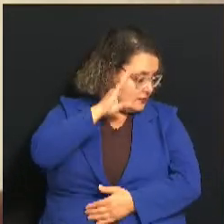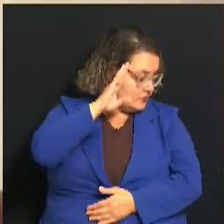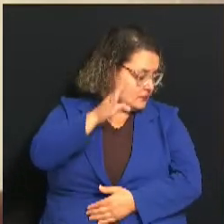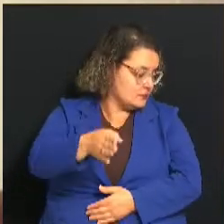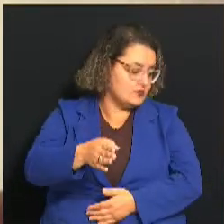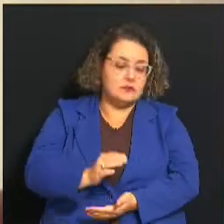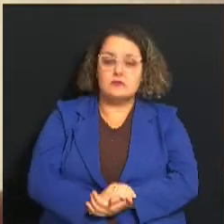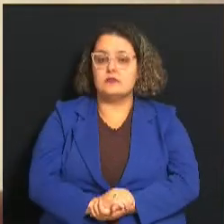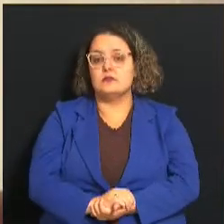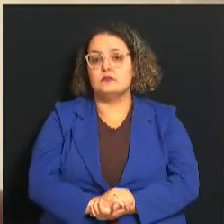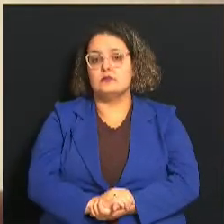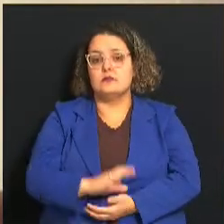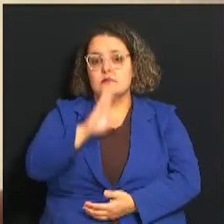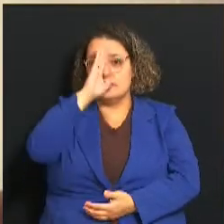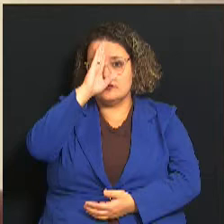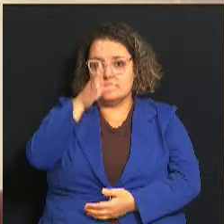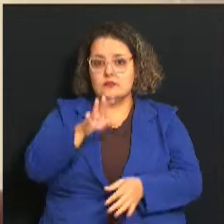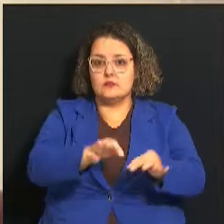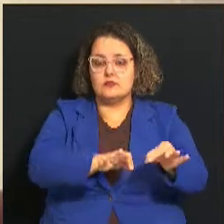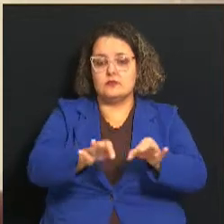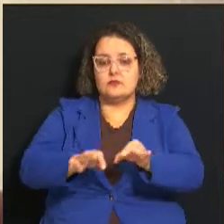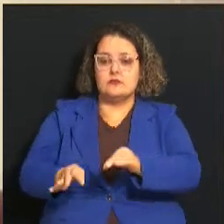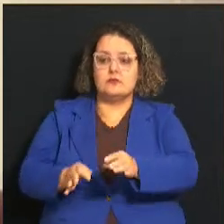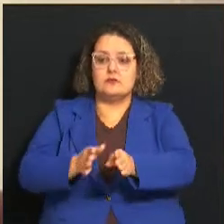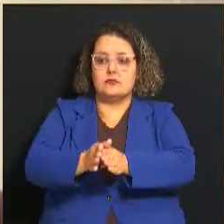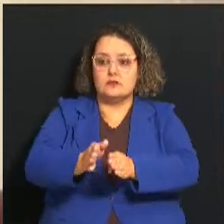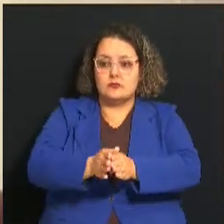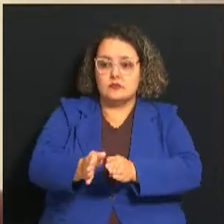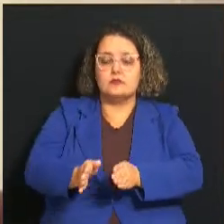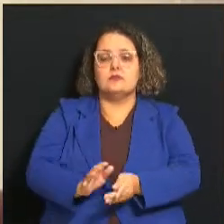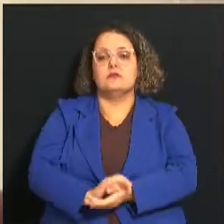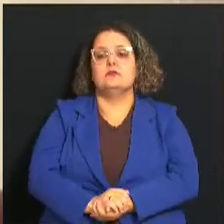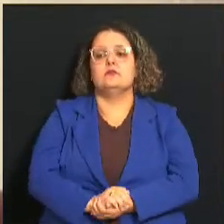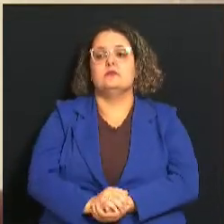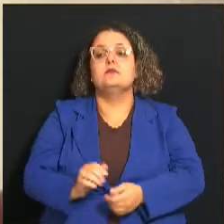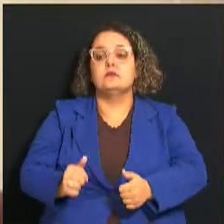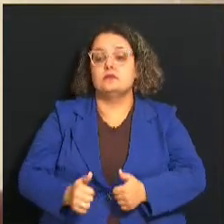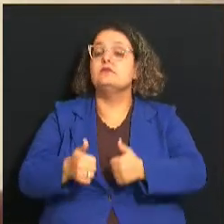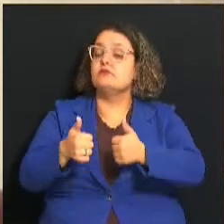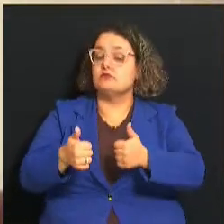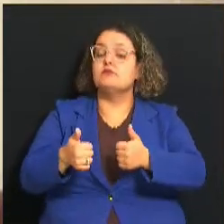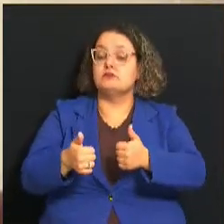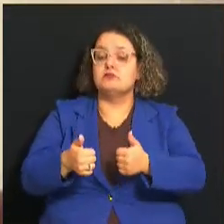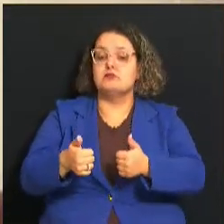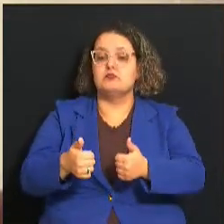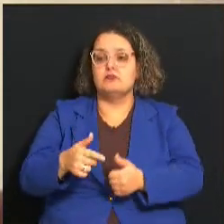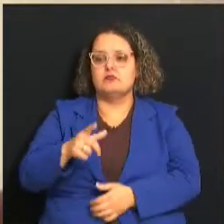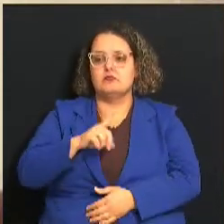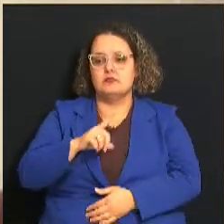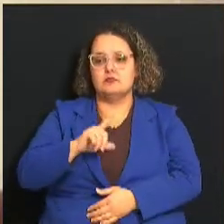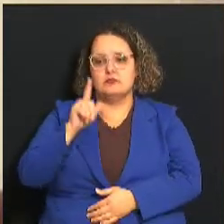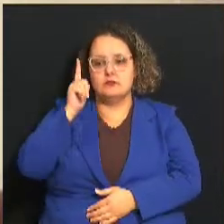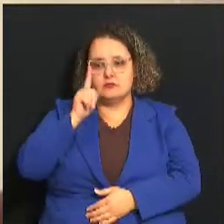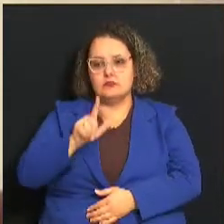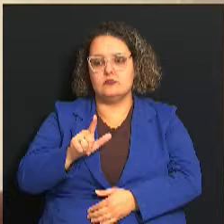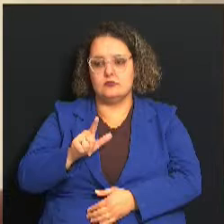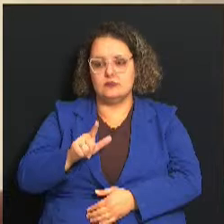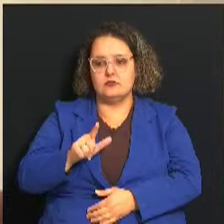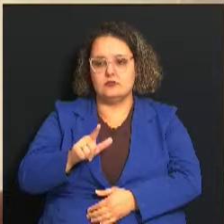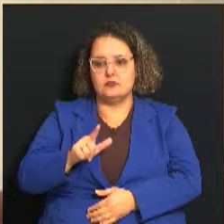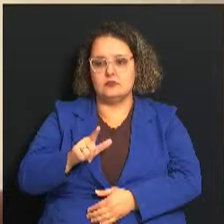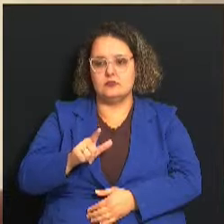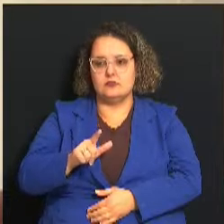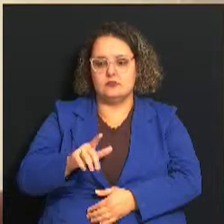das organizações, conselhos, enfim. Então, acho bem positivo que a gente tenha conseguido constituir, em